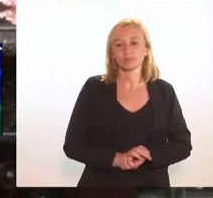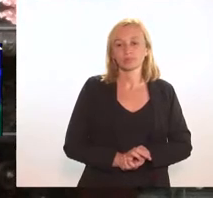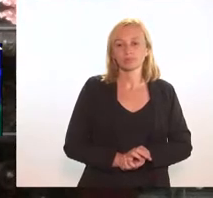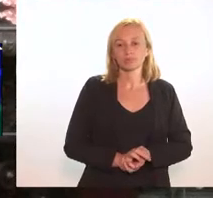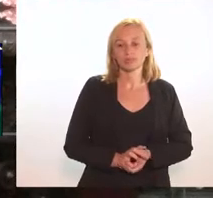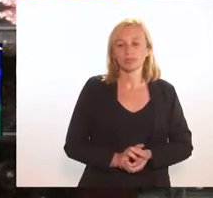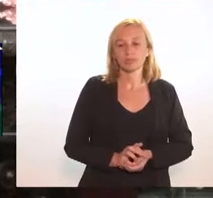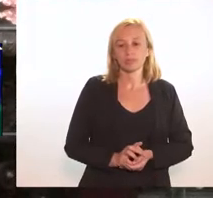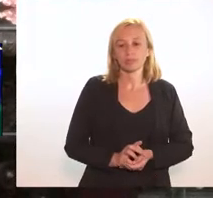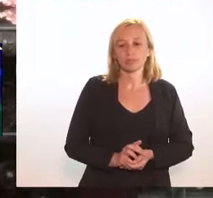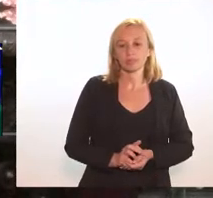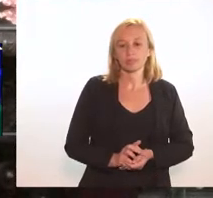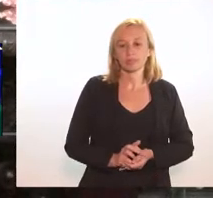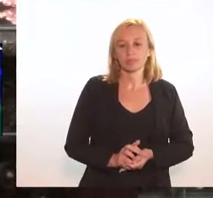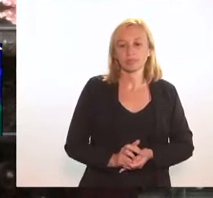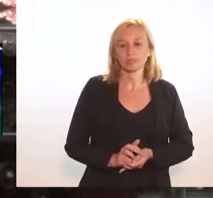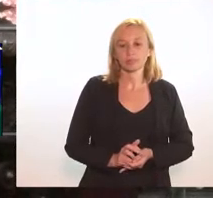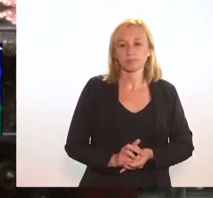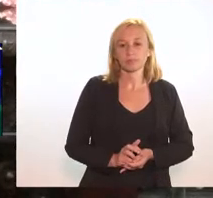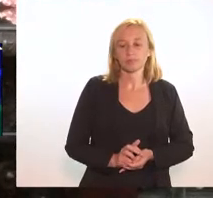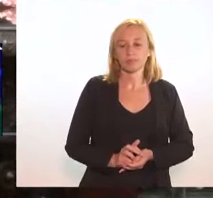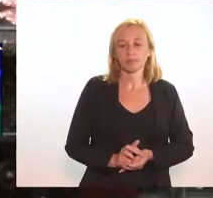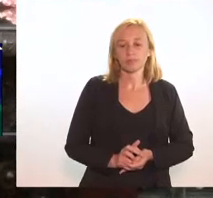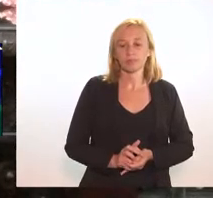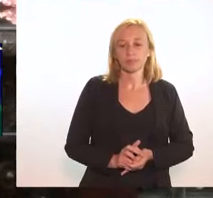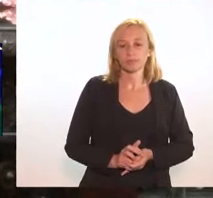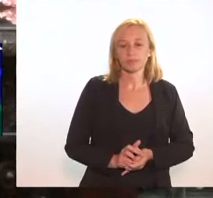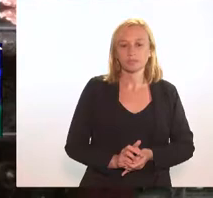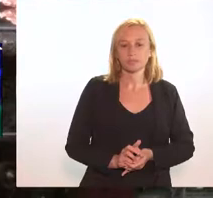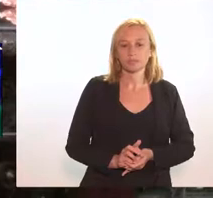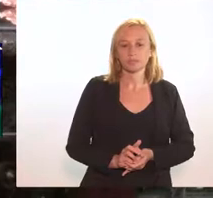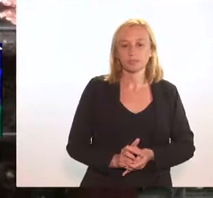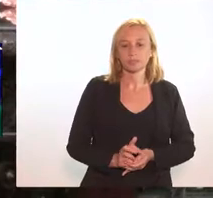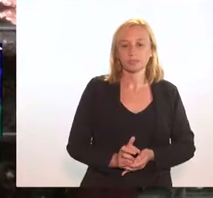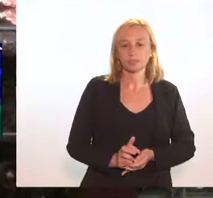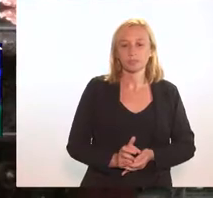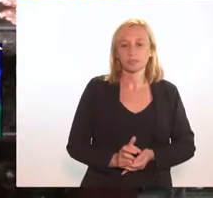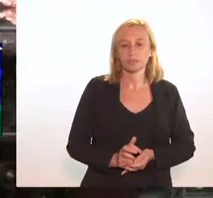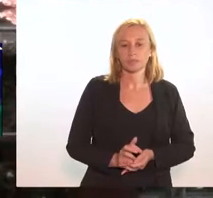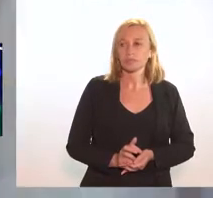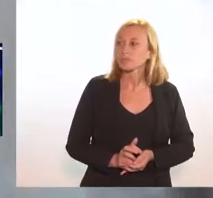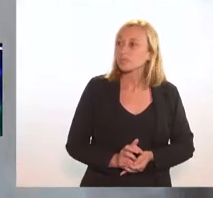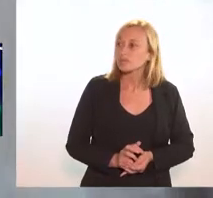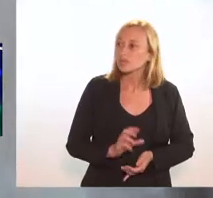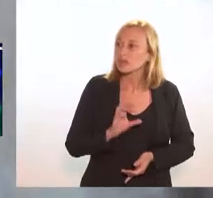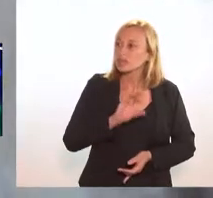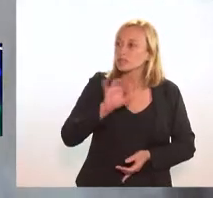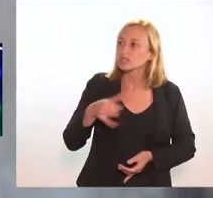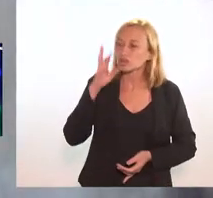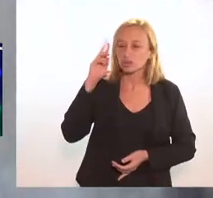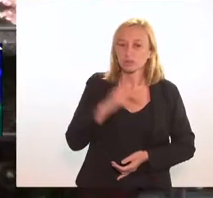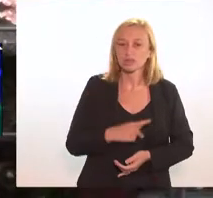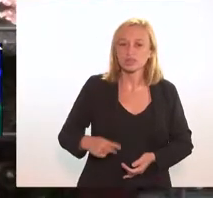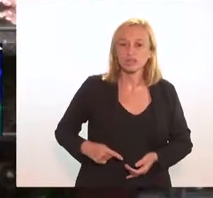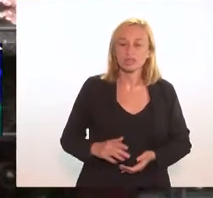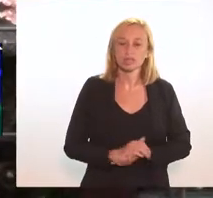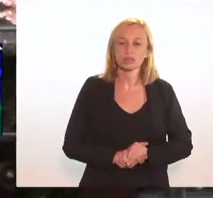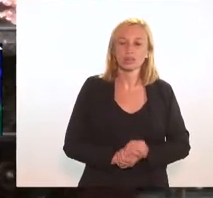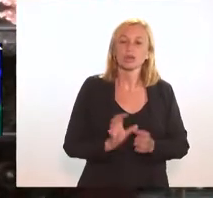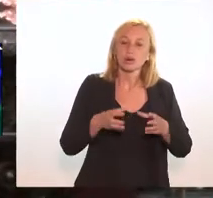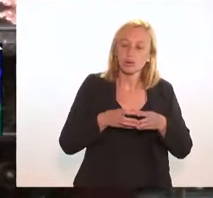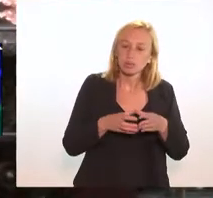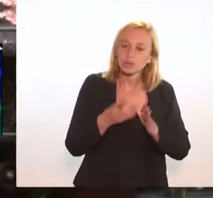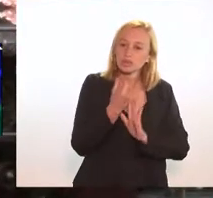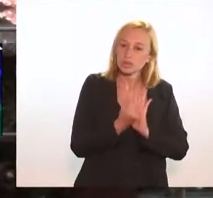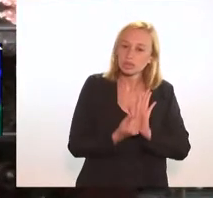Deixa, deputado Dionísio. Pois não, presidente. Voto com a CCJ, senhor presidente. Ok. Pela Comissão de